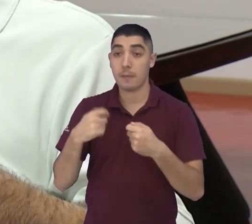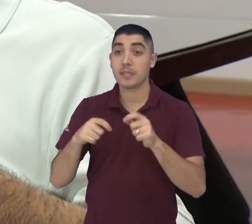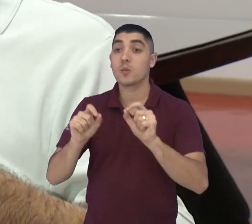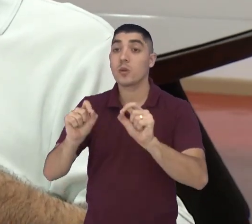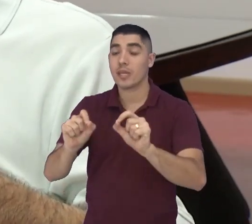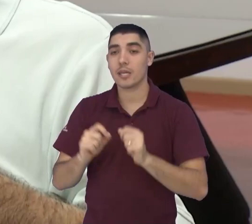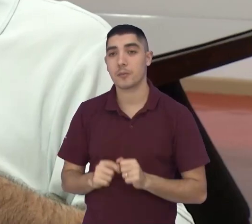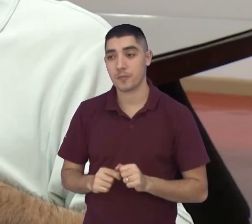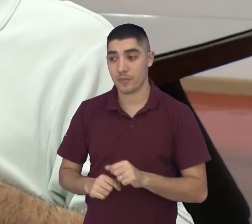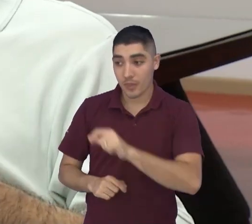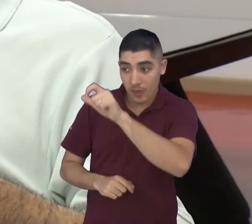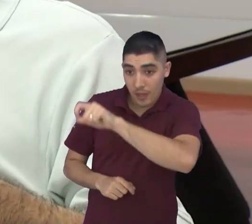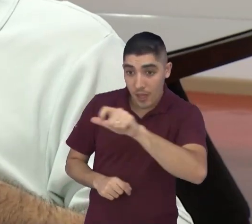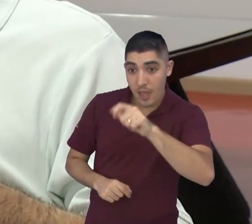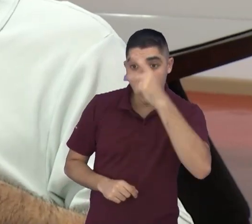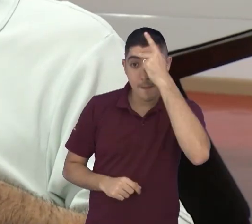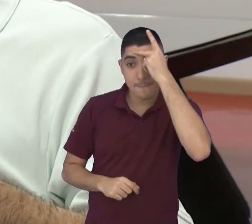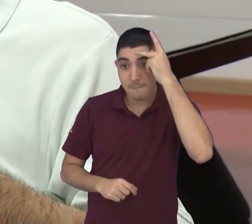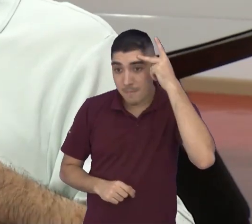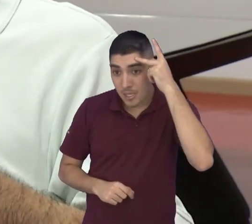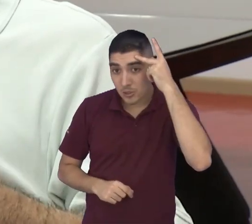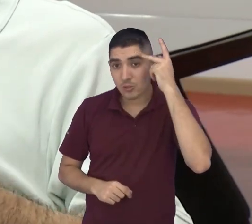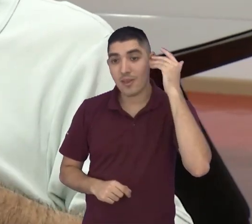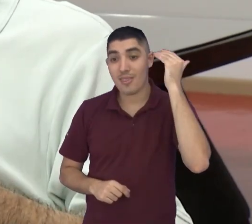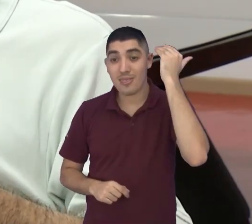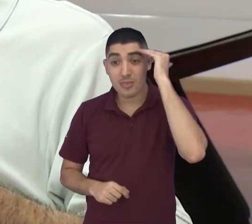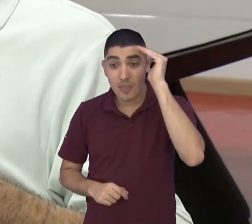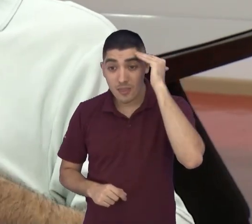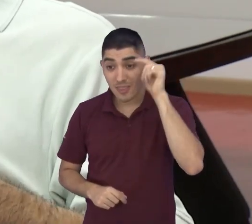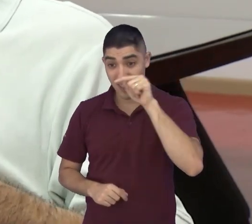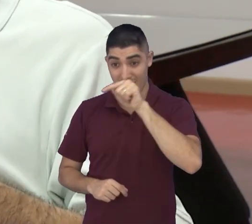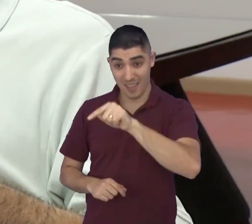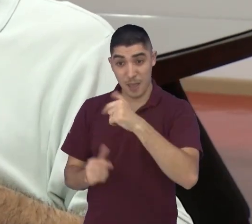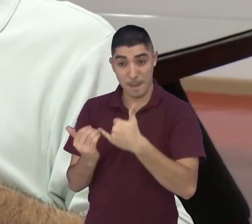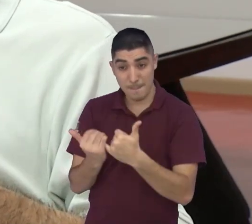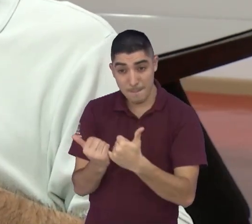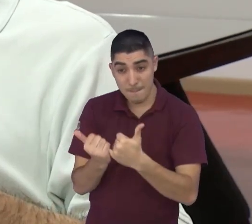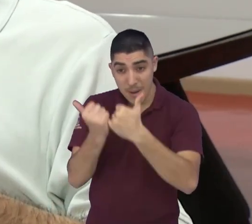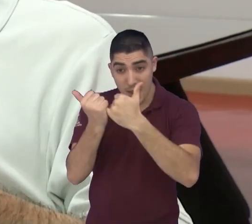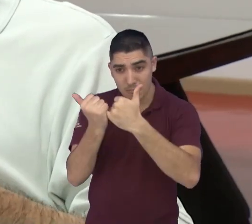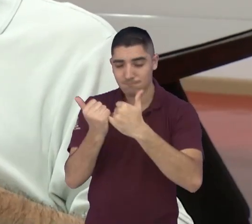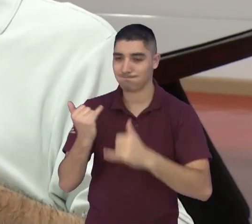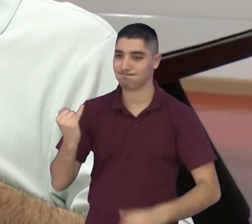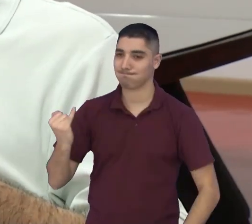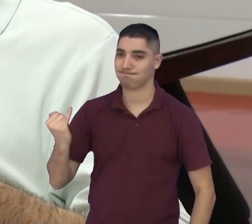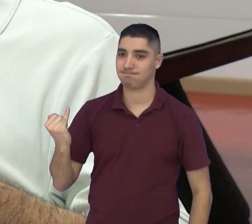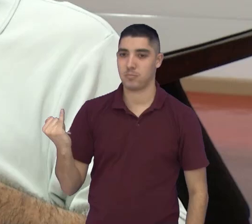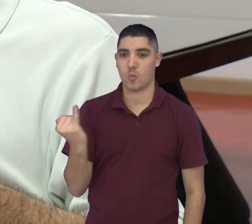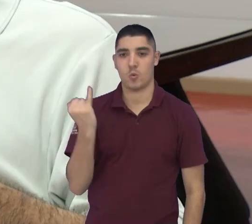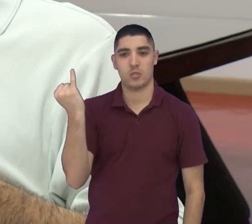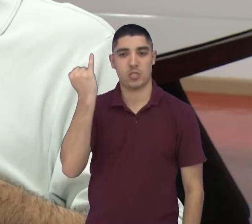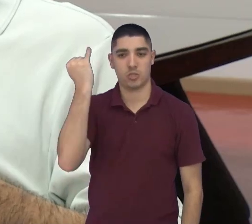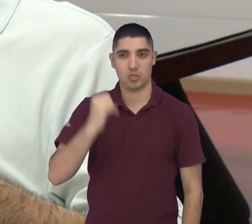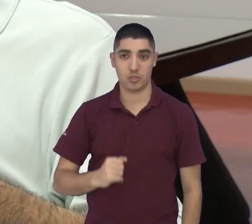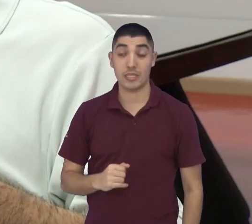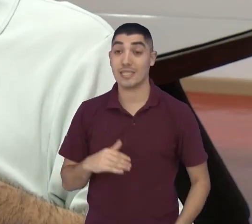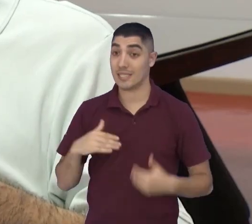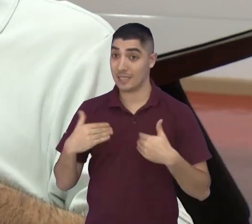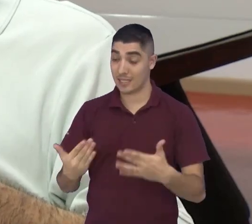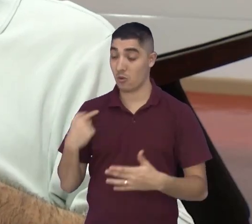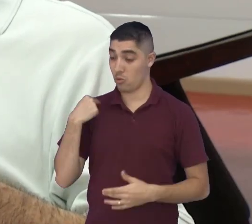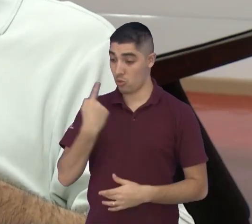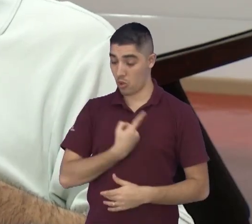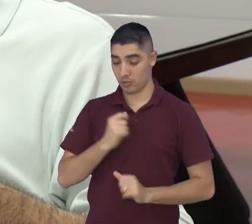aumentar o grau de importância de que determinados comportamentos,